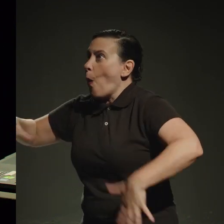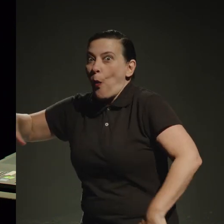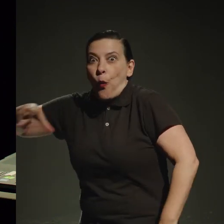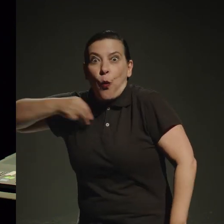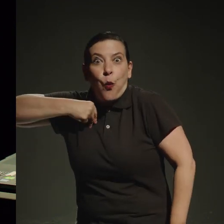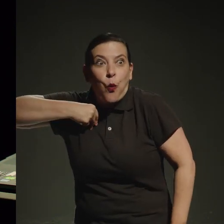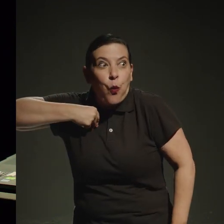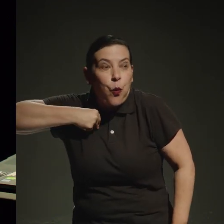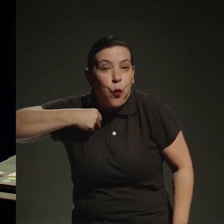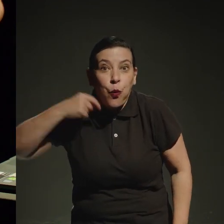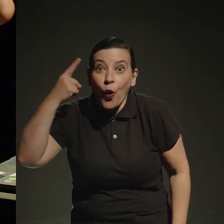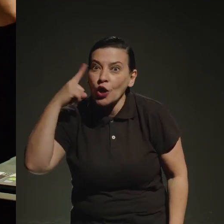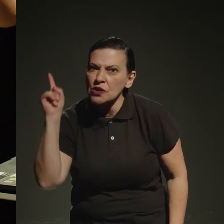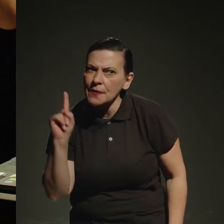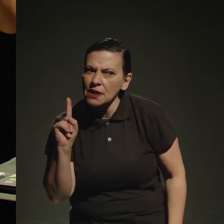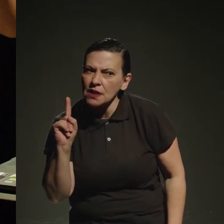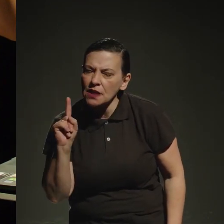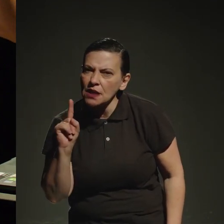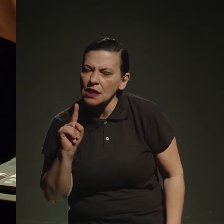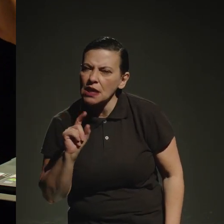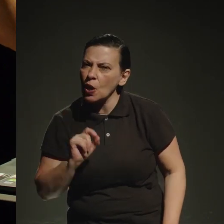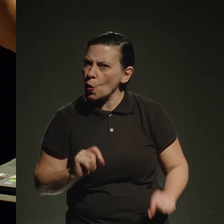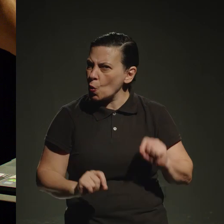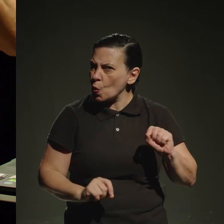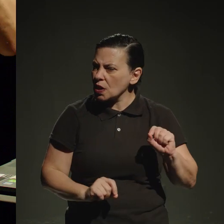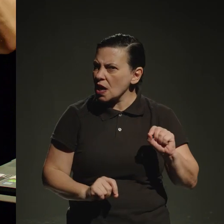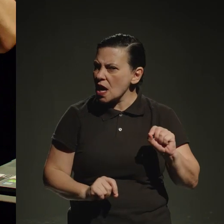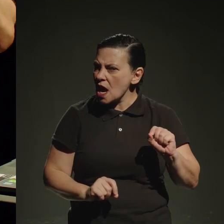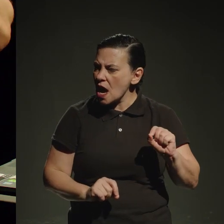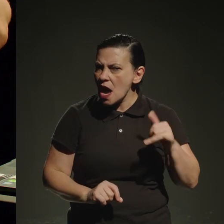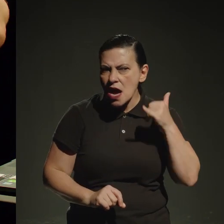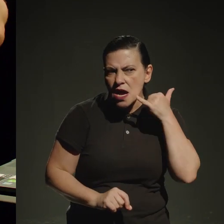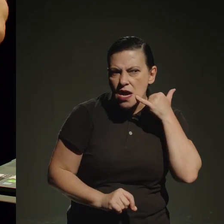Nossa, mas eu nunca pensei que... Como?